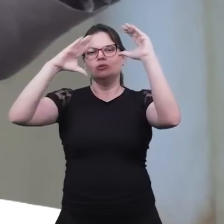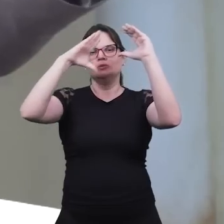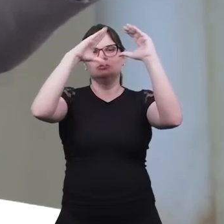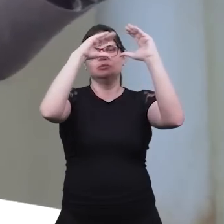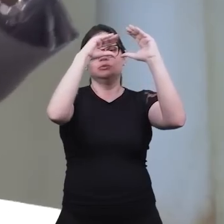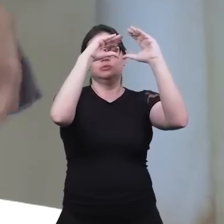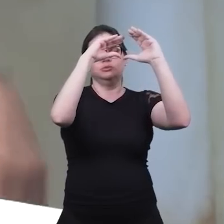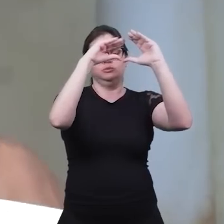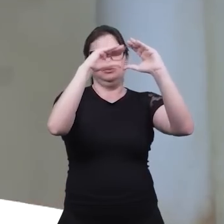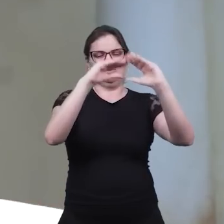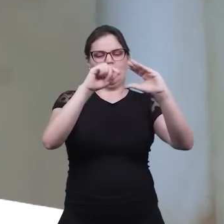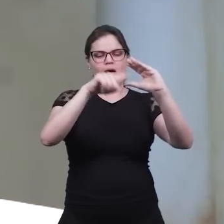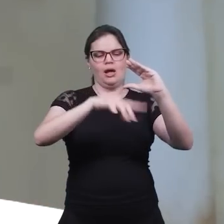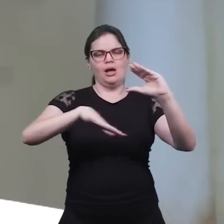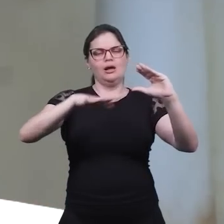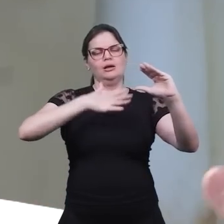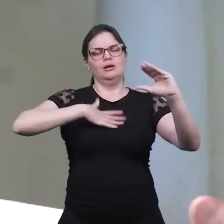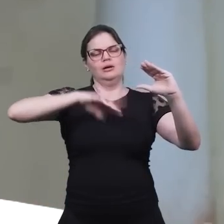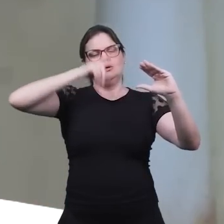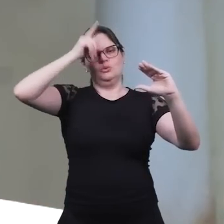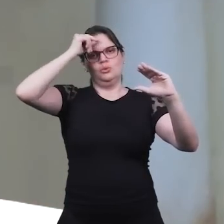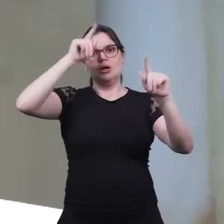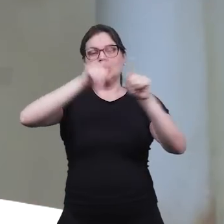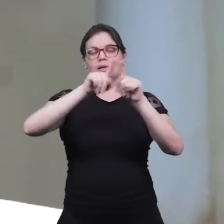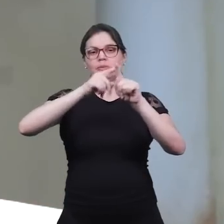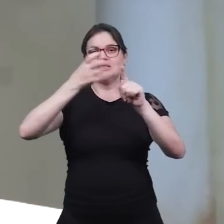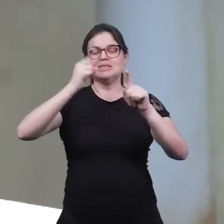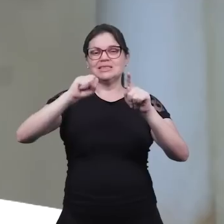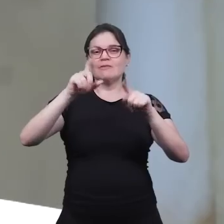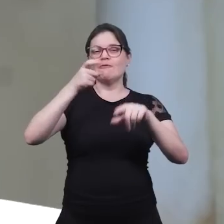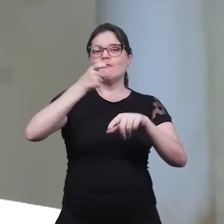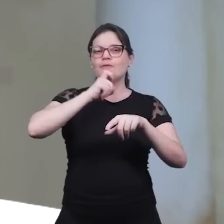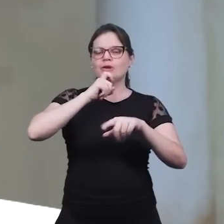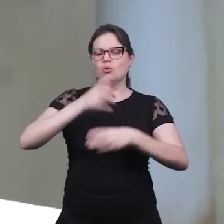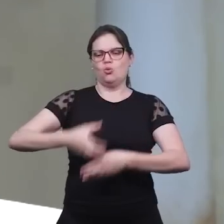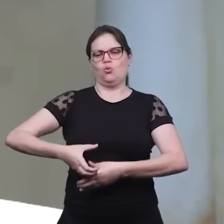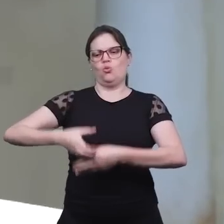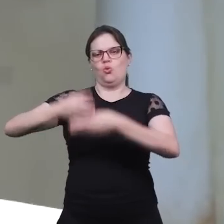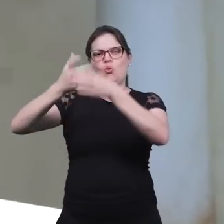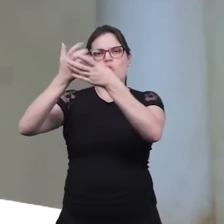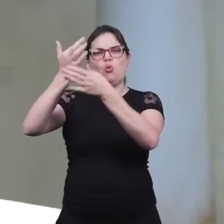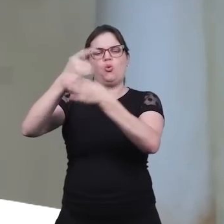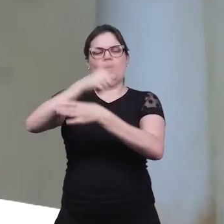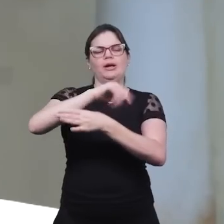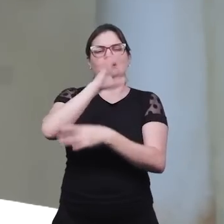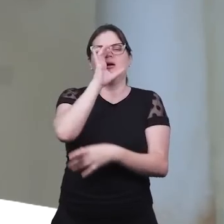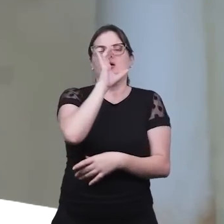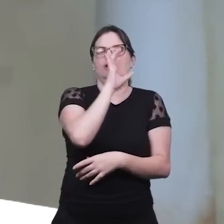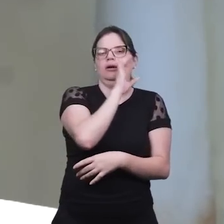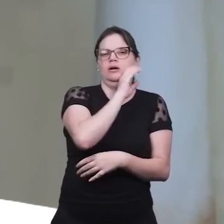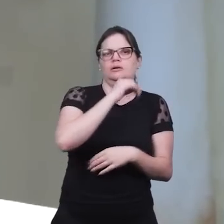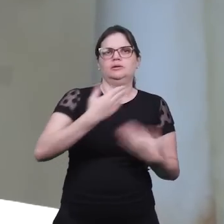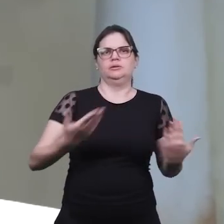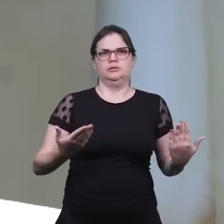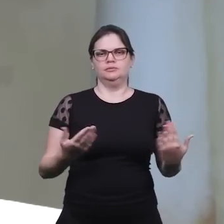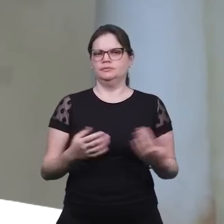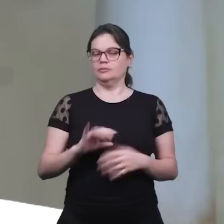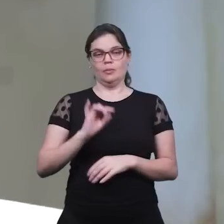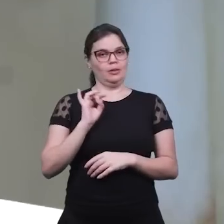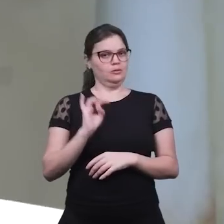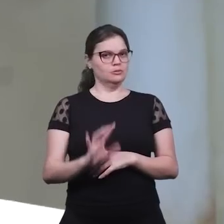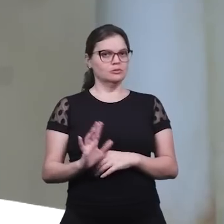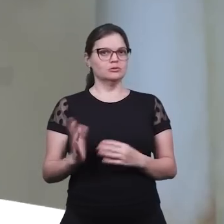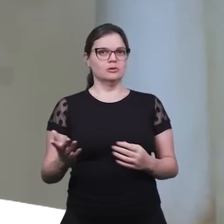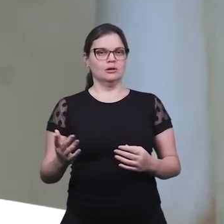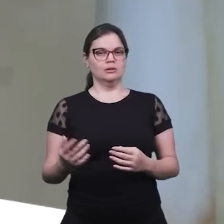deles. É interessante lembrar que mesmo na desobediência deles, Deus nunca tirou essa nuvem, só tirou a nuvem para dar sombra no meio do